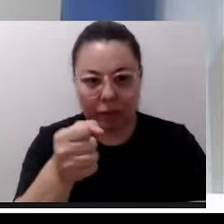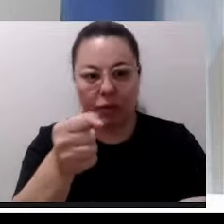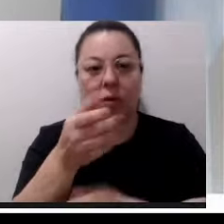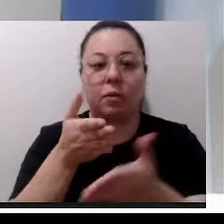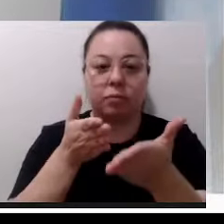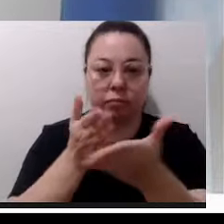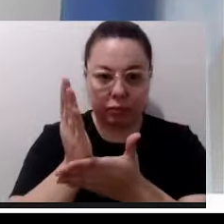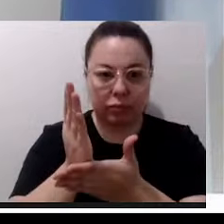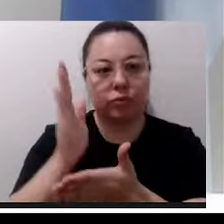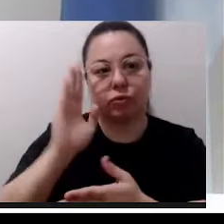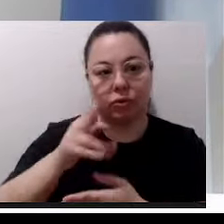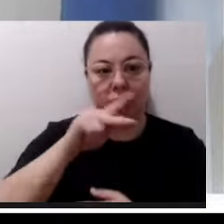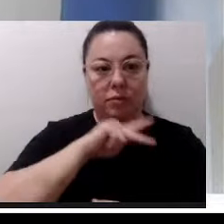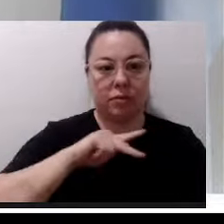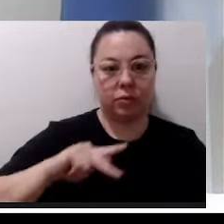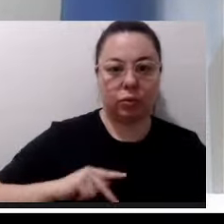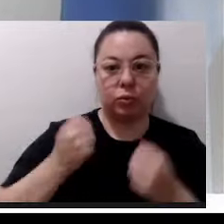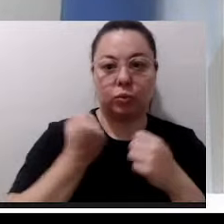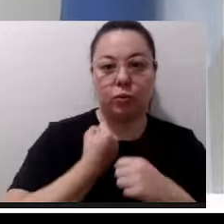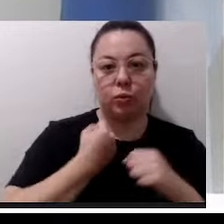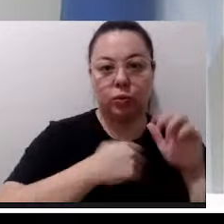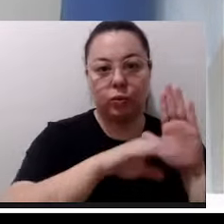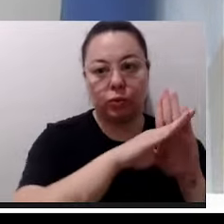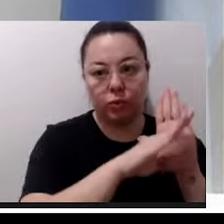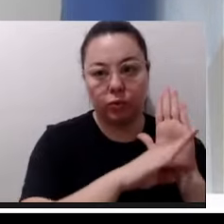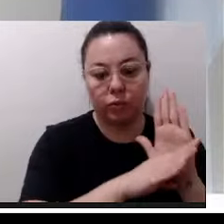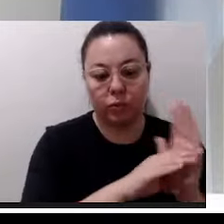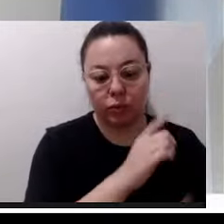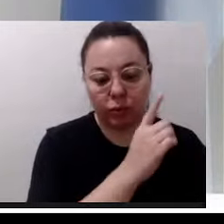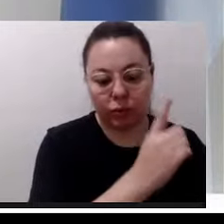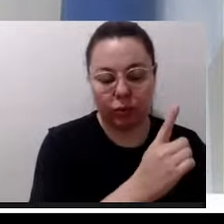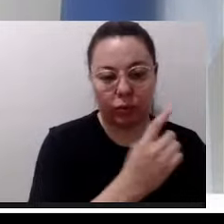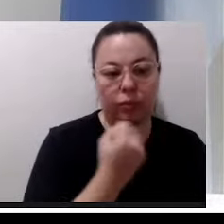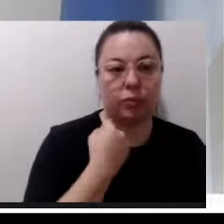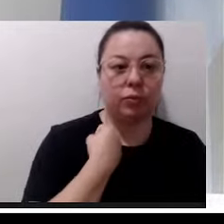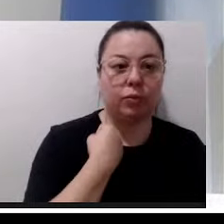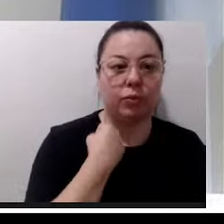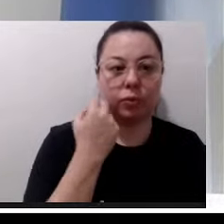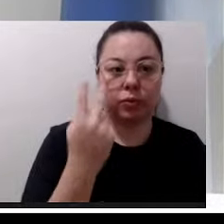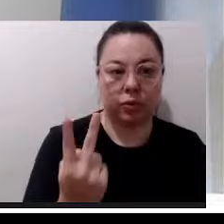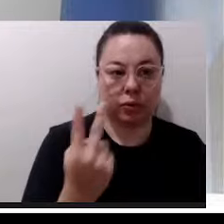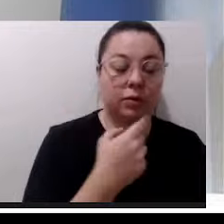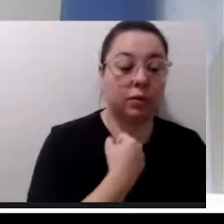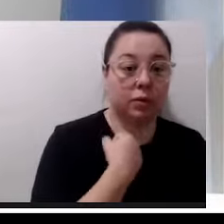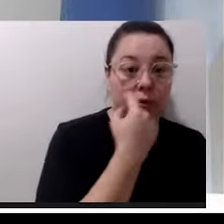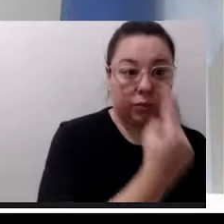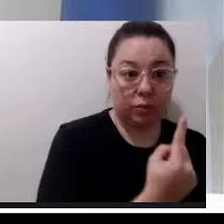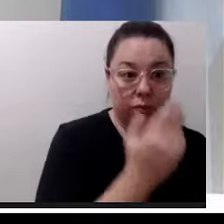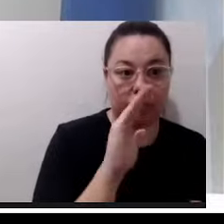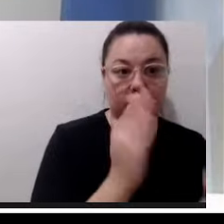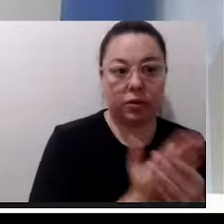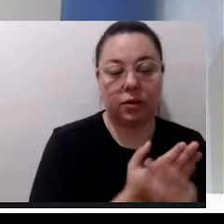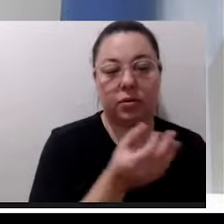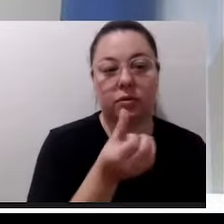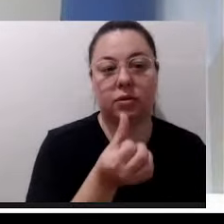presidência, número de pauta 1 e 2, o número 1, processo 60.0.201,